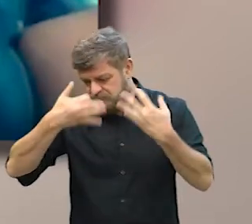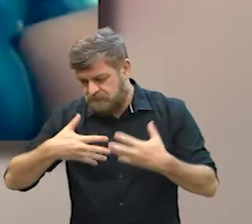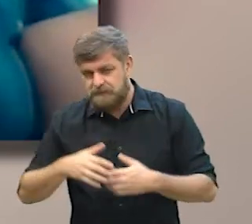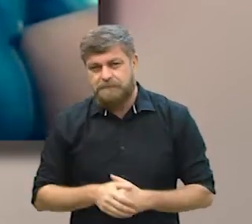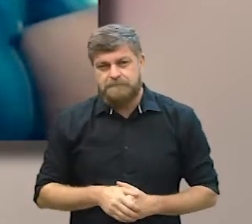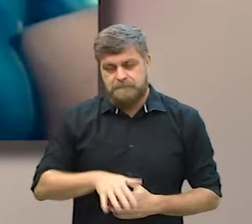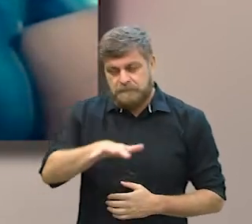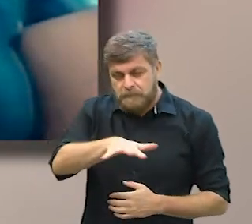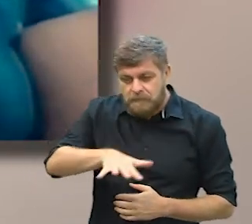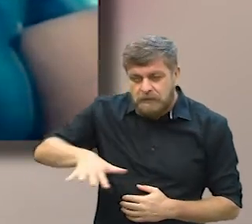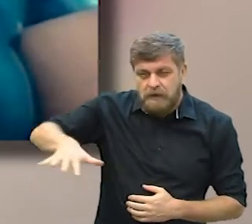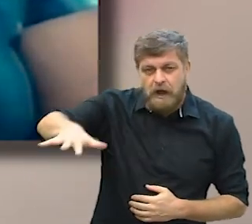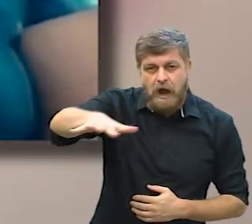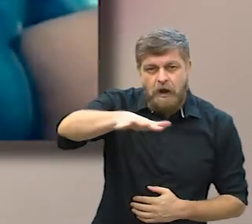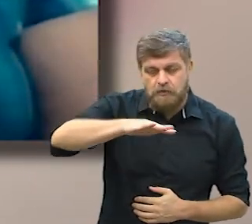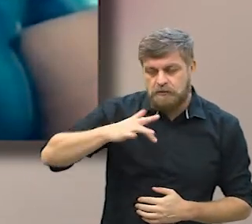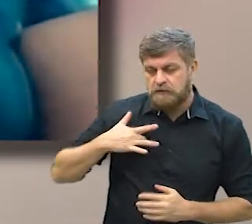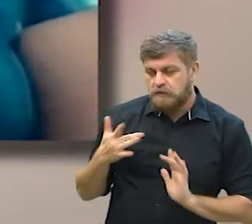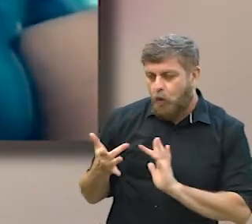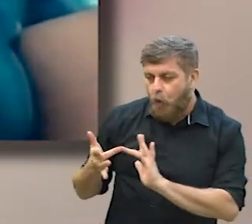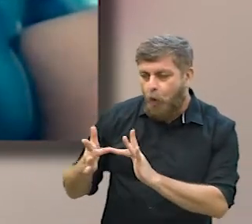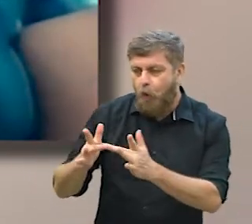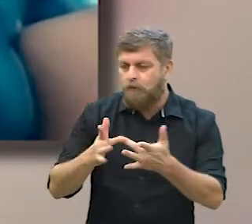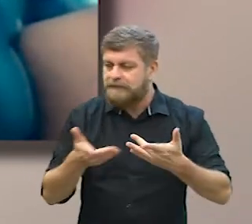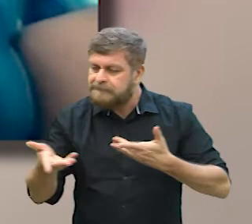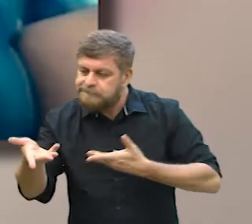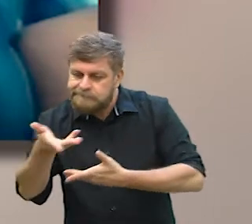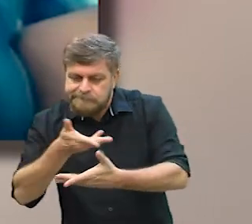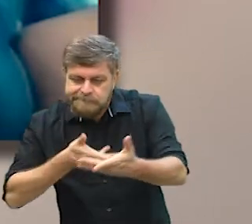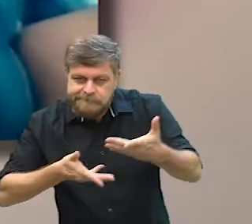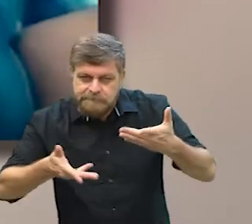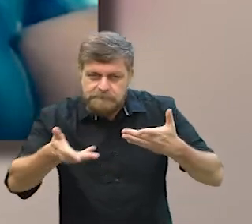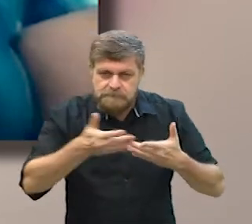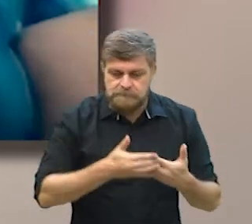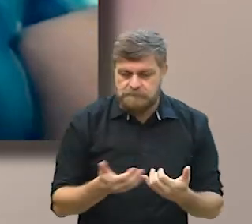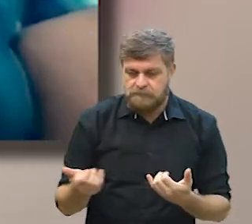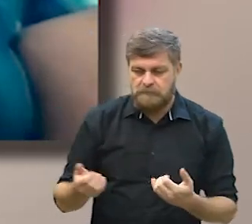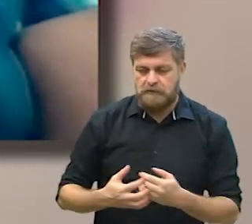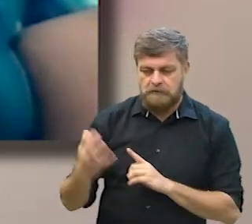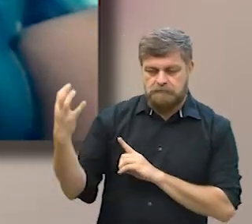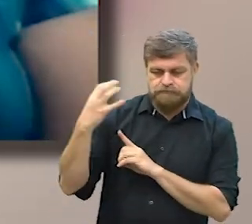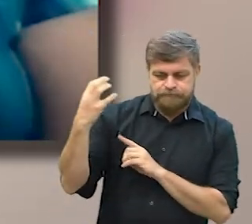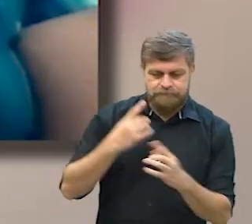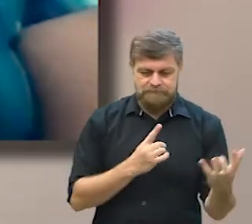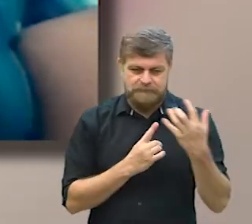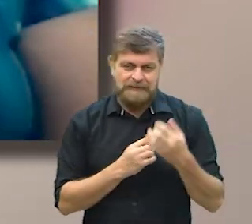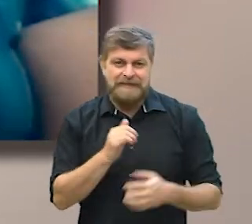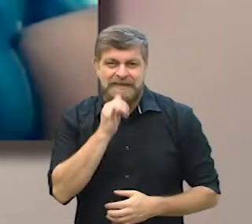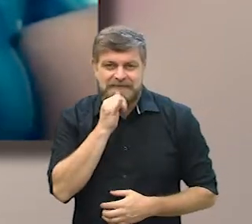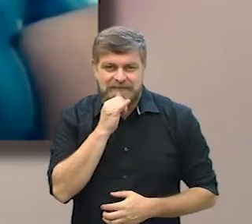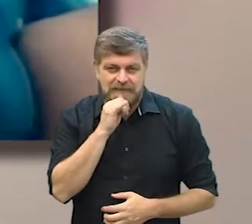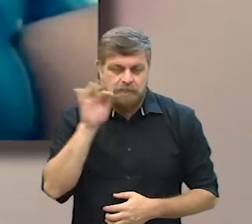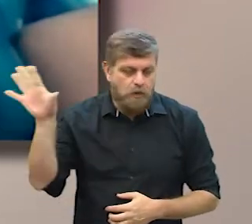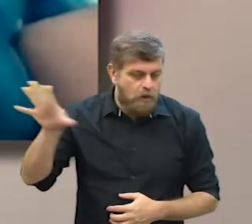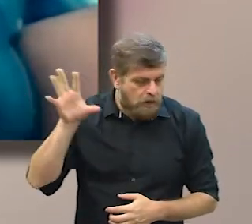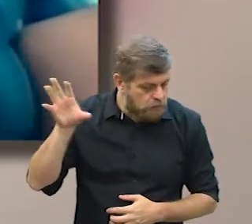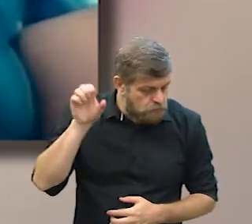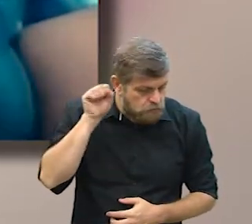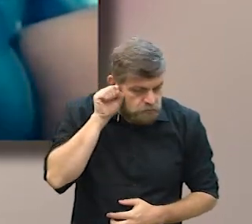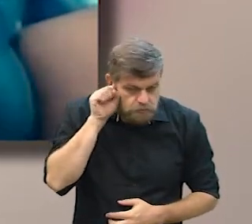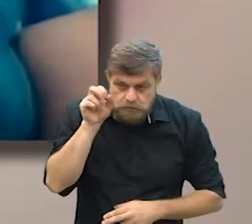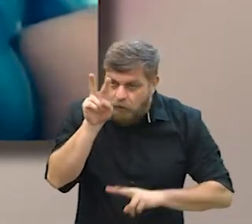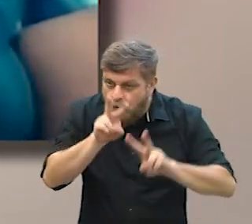sensorial? No ambiente, nós temos contato com várias entradas sensoriais, que pode ser